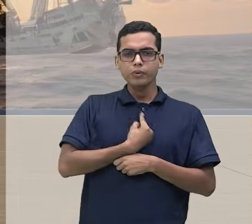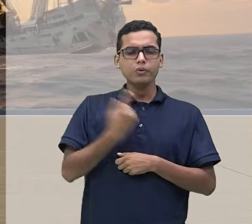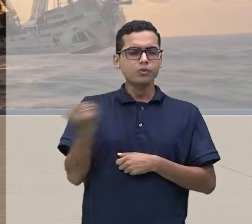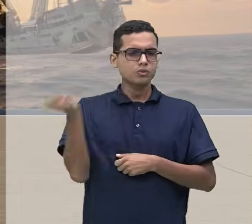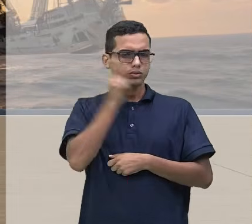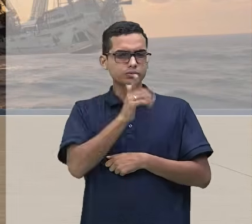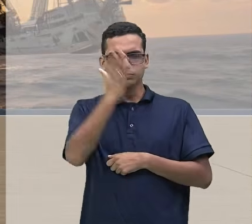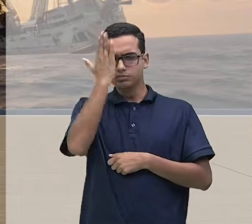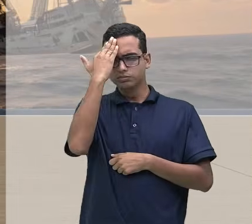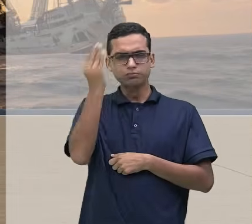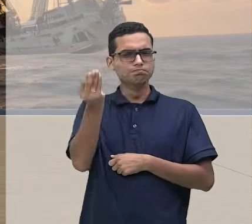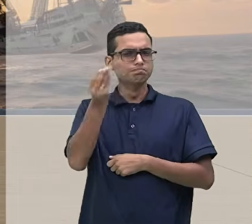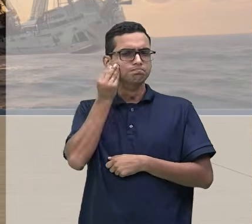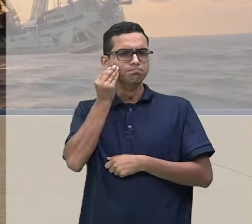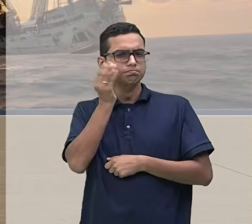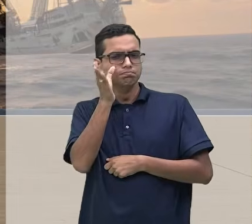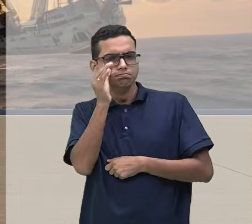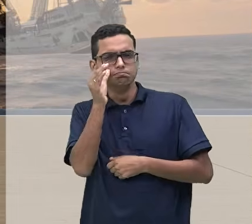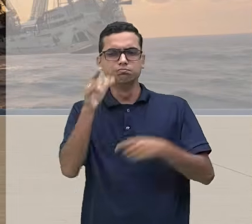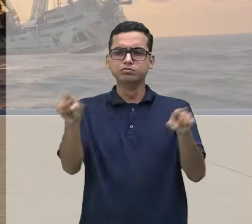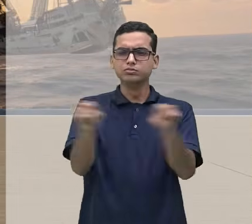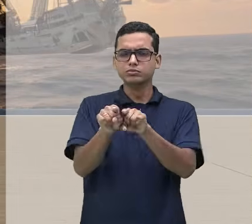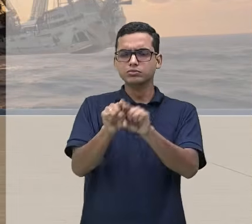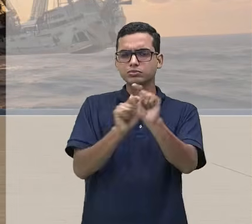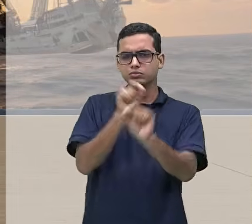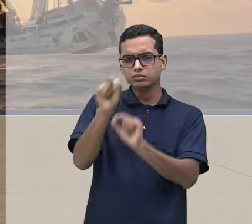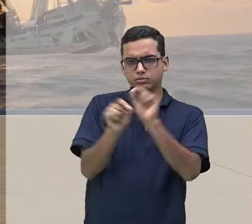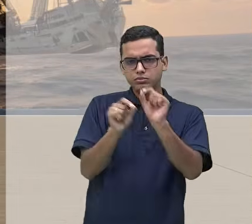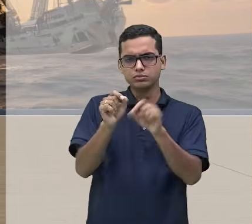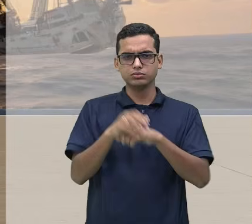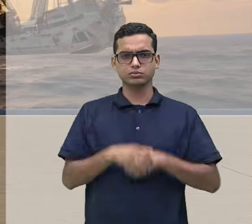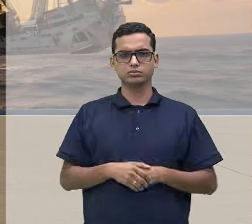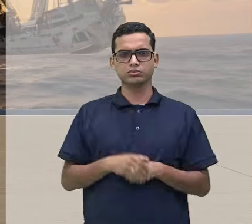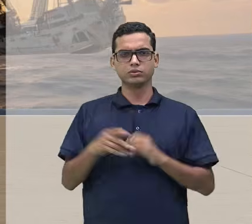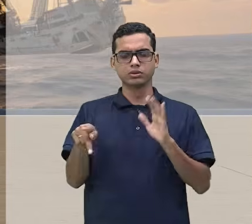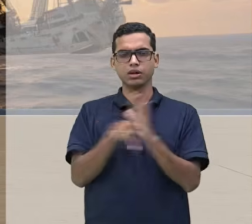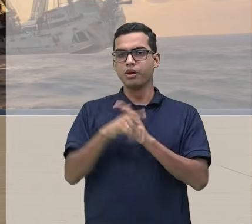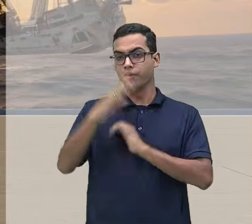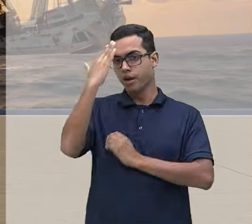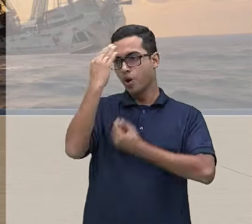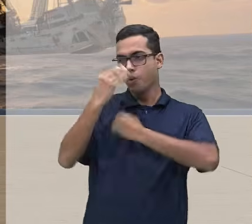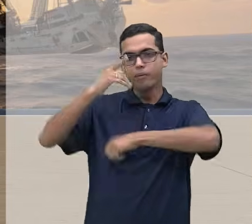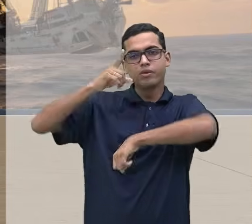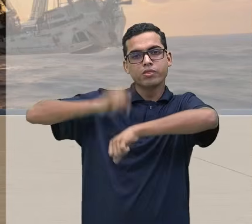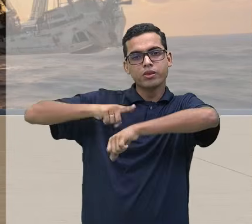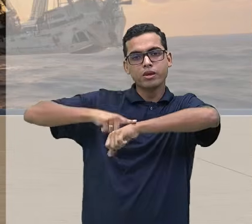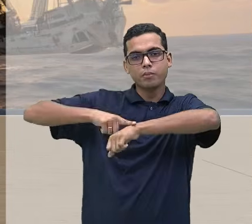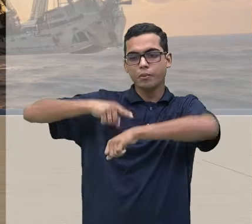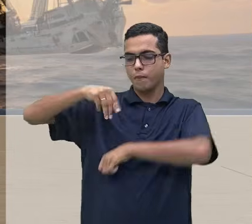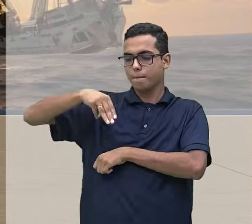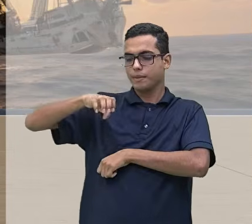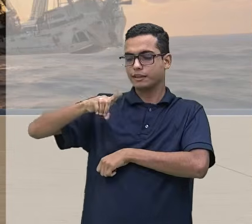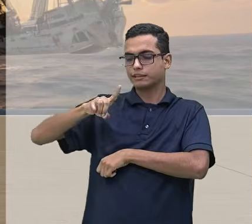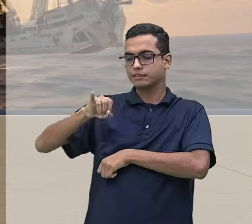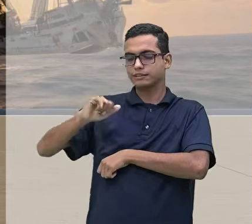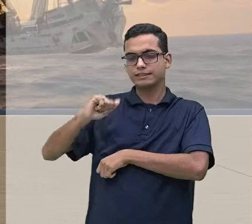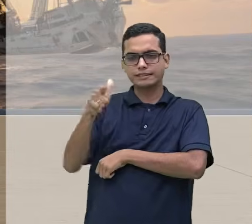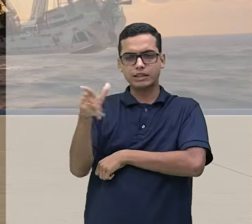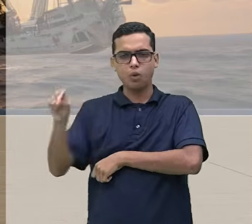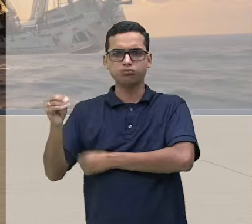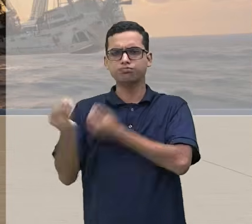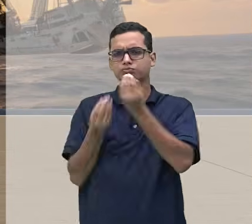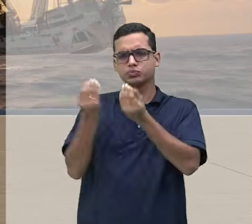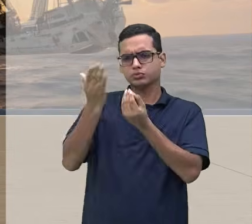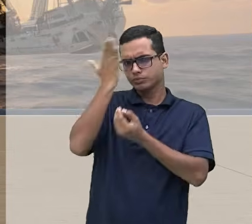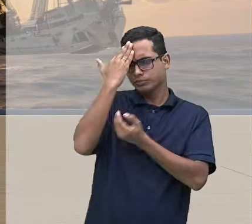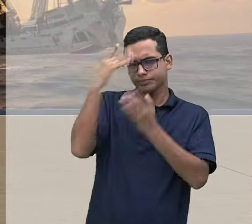pode observar o quê? A medição do tempo, tá? Que é dado também através